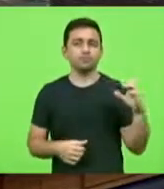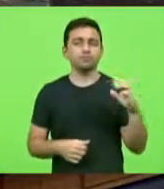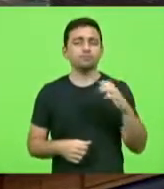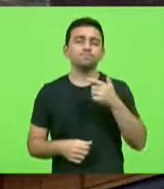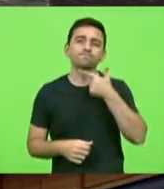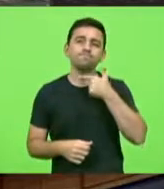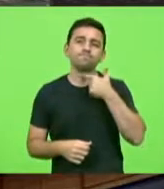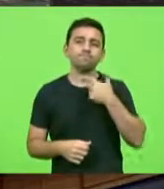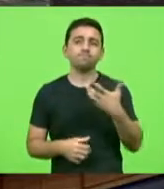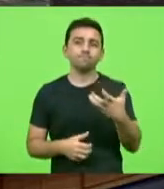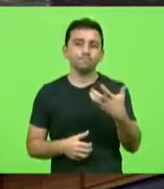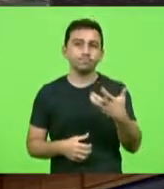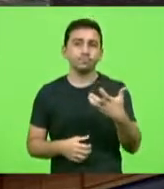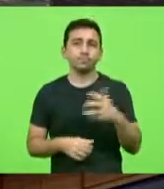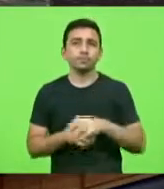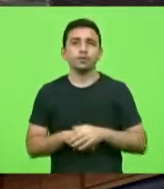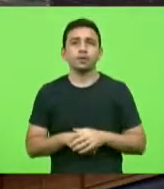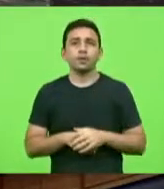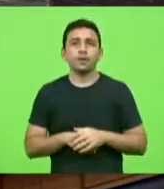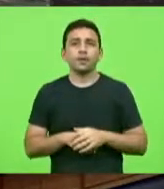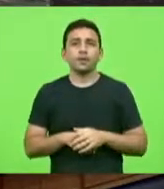porém,